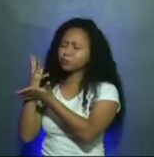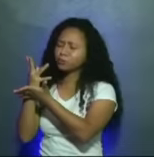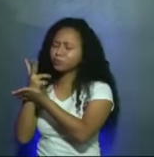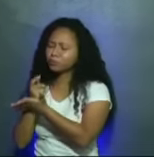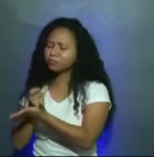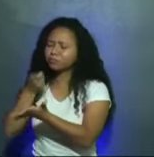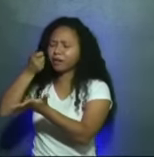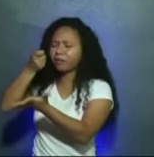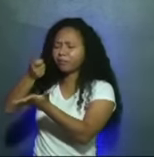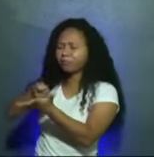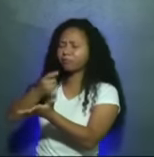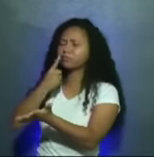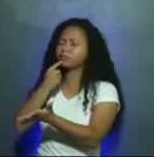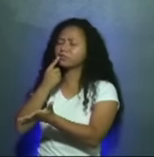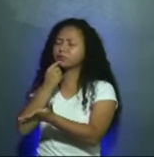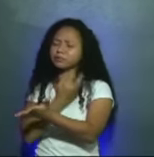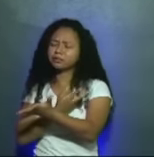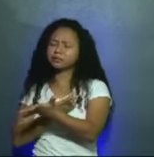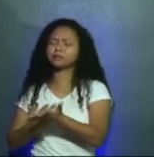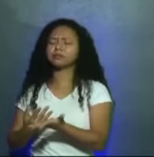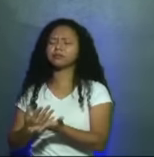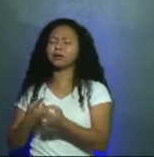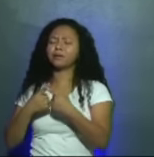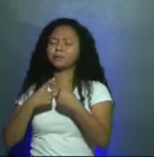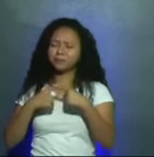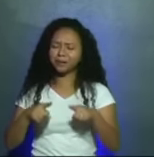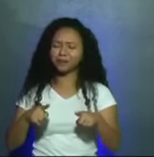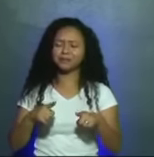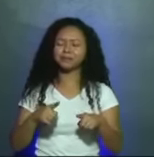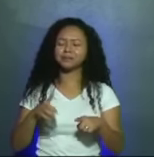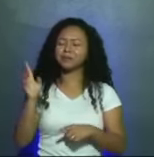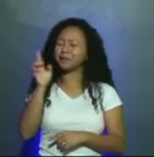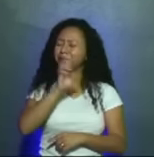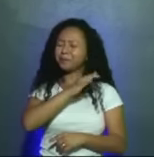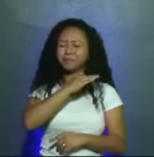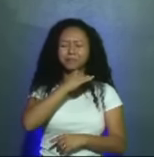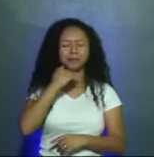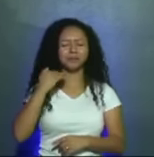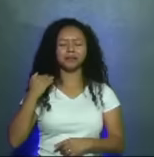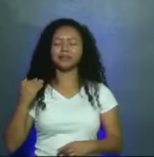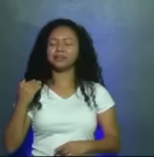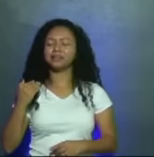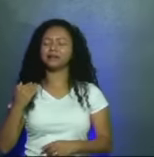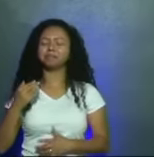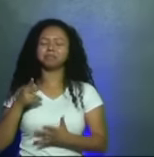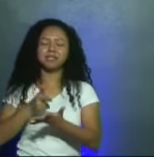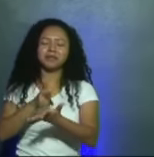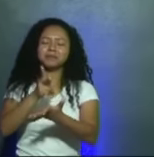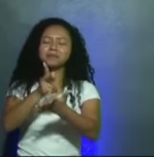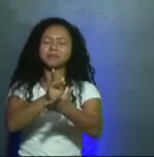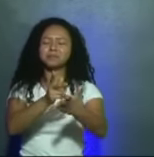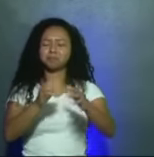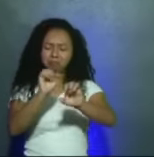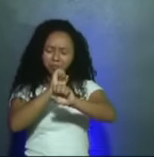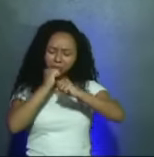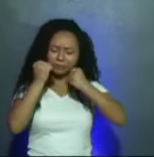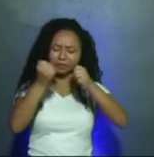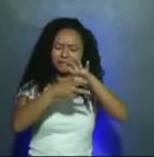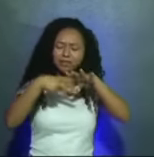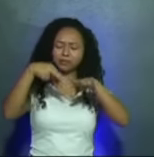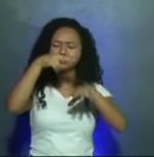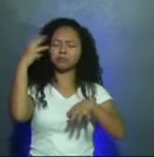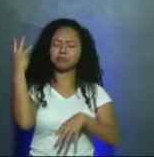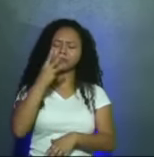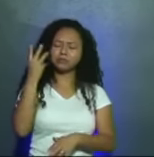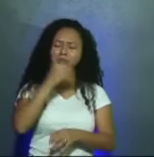sangue inocente. Mas Ele não ficou morto. Com o poder da ressurreição, no terceiro